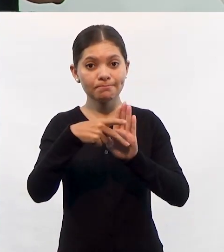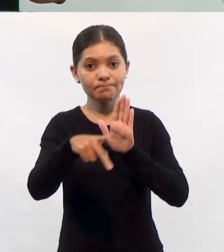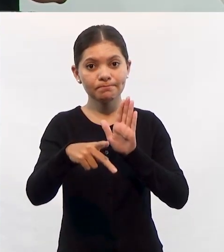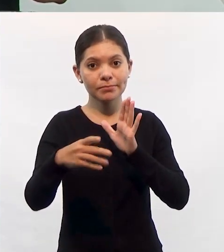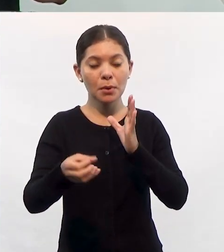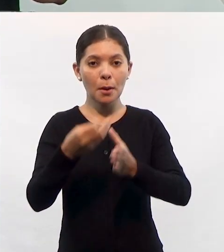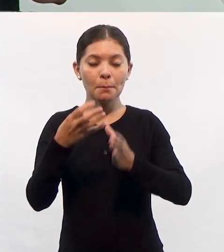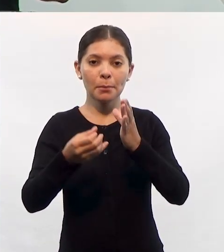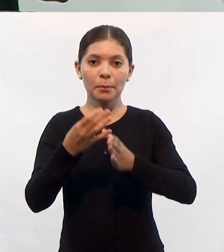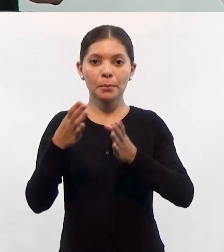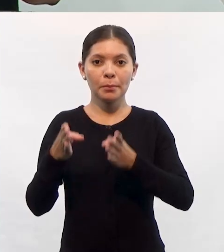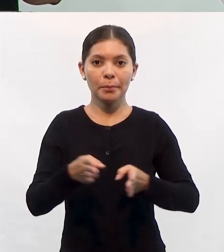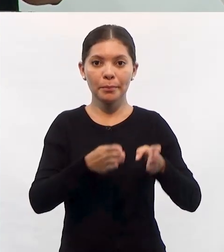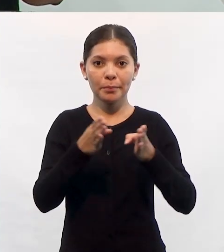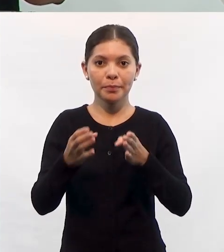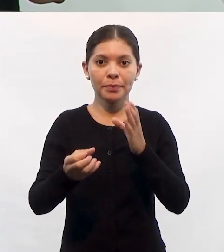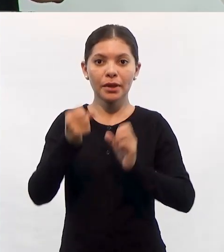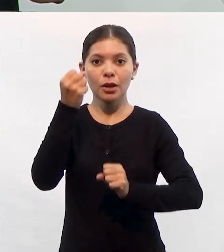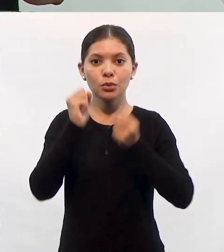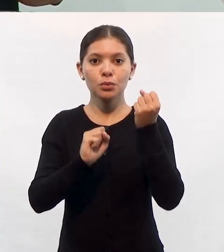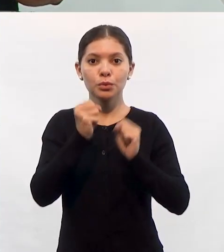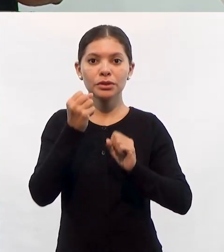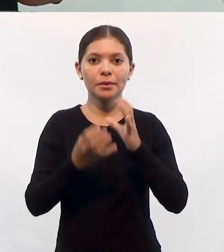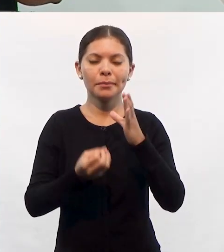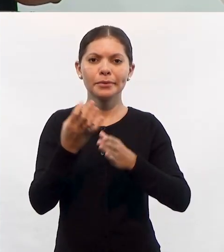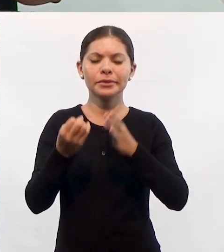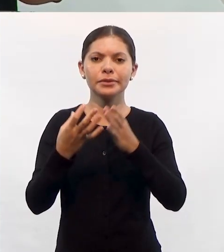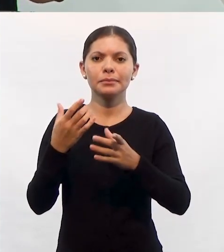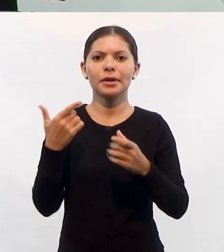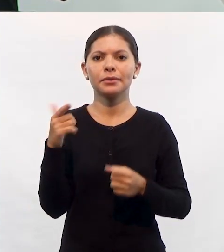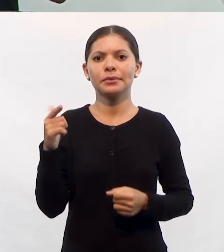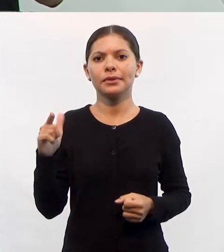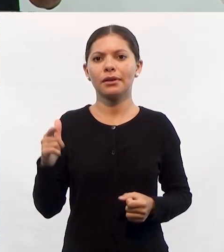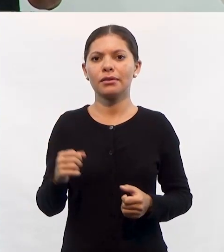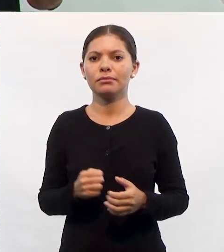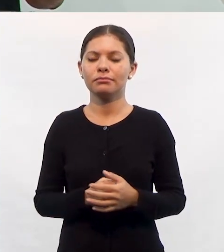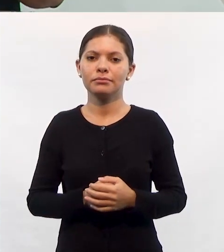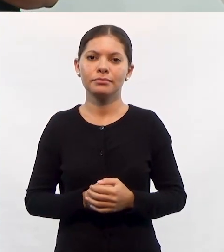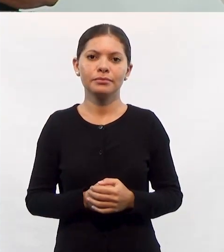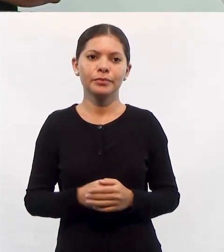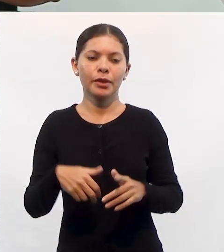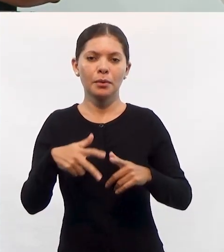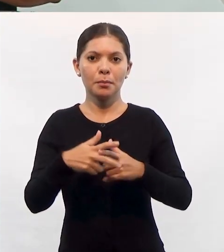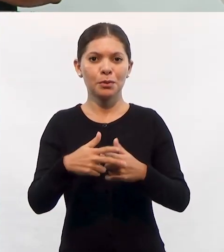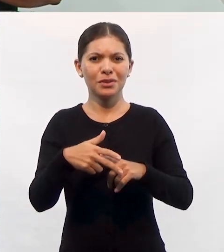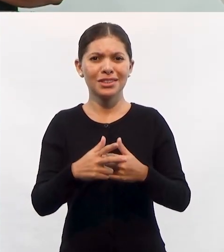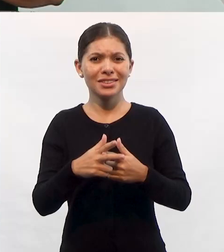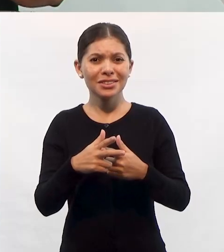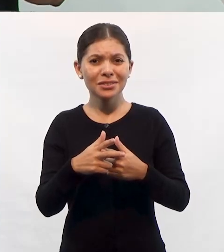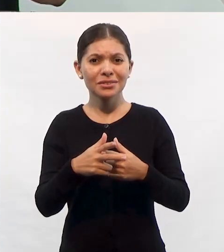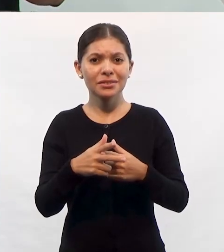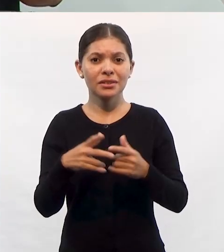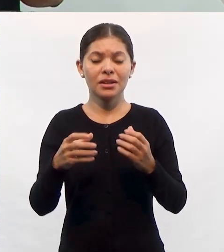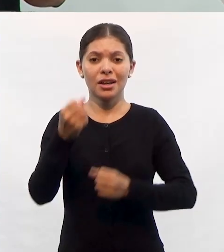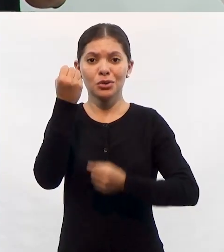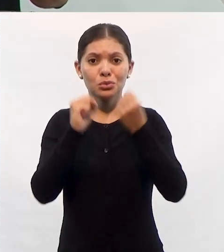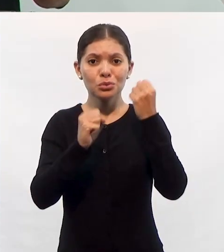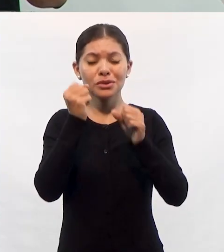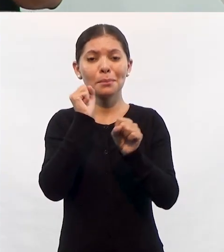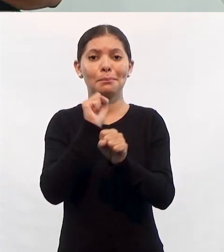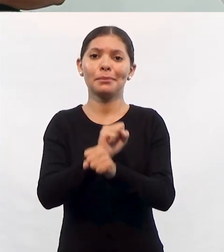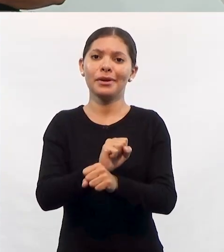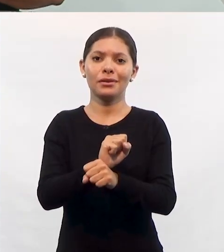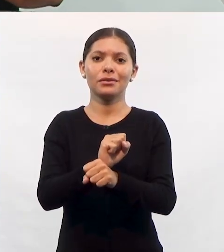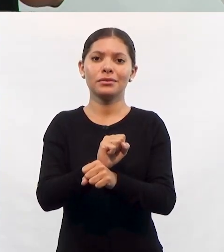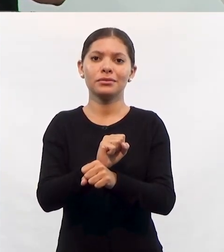se a indústria está produzindo mas não tem esses testes de reposição não tem esses insumos de manutenção a indústria vai parar